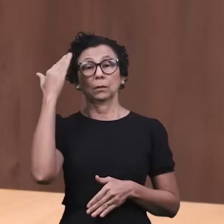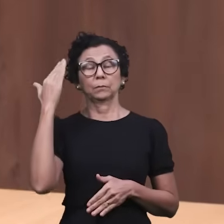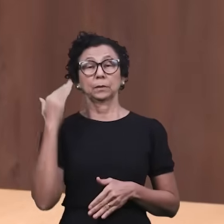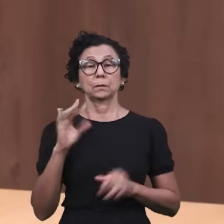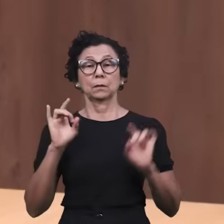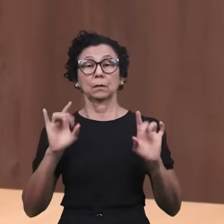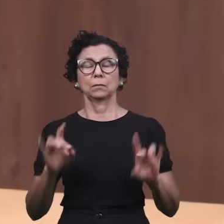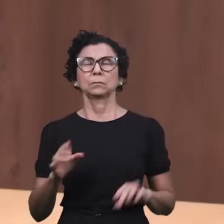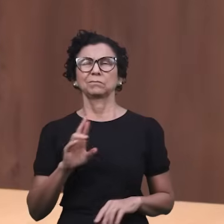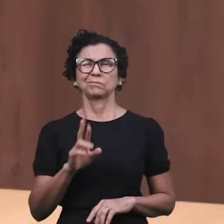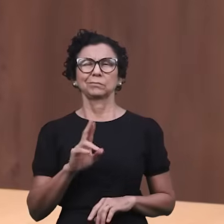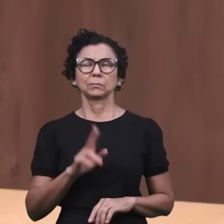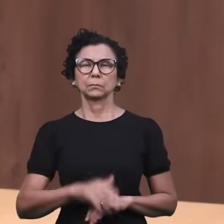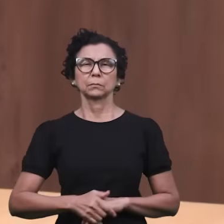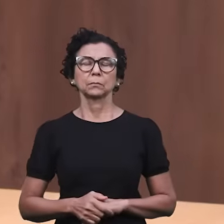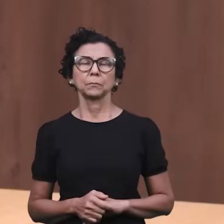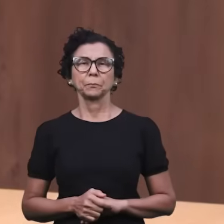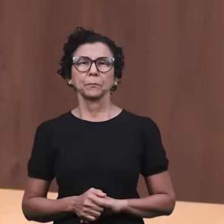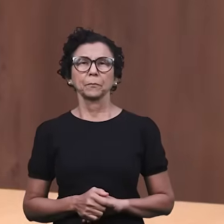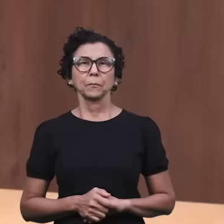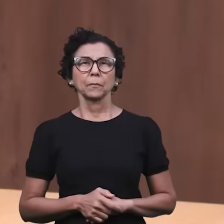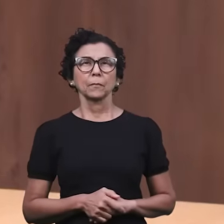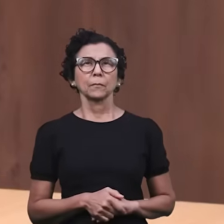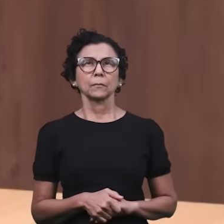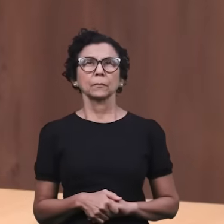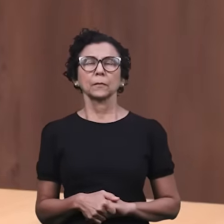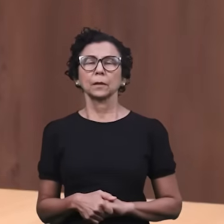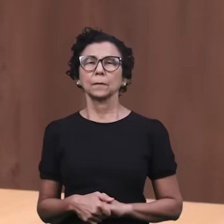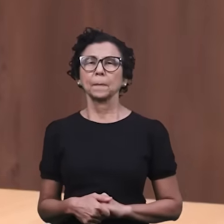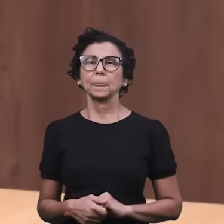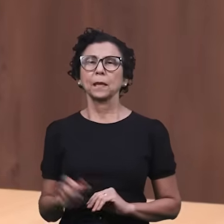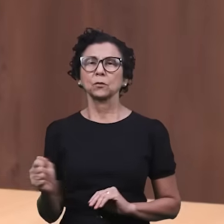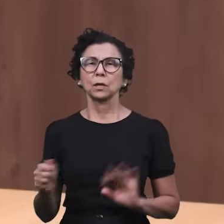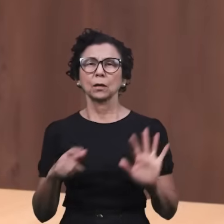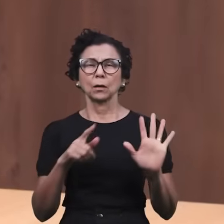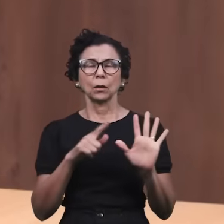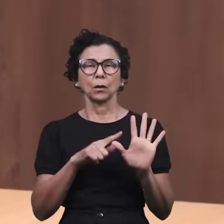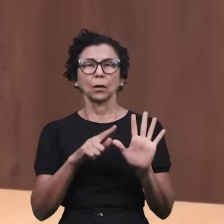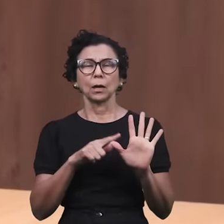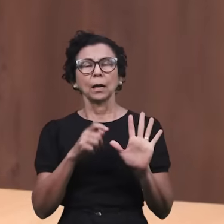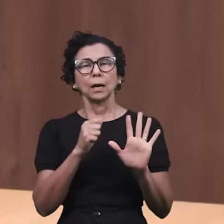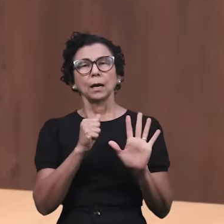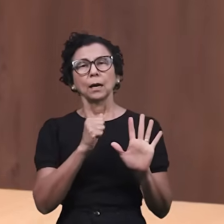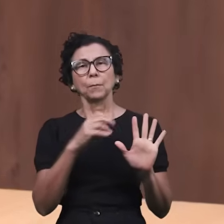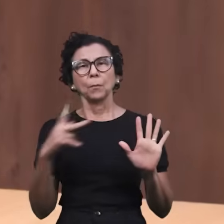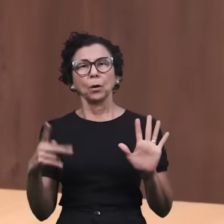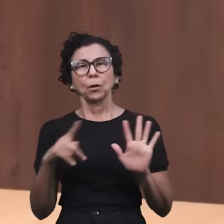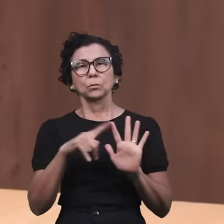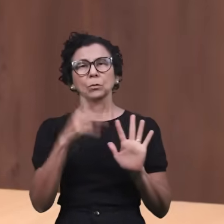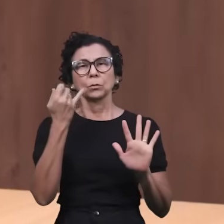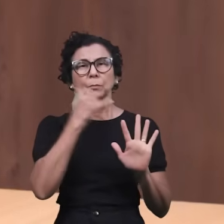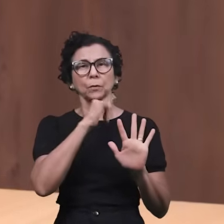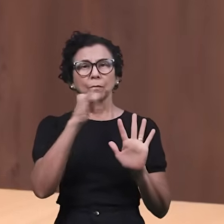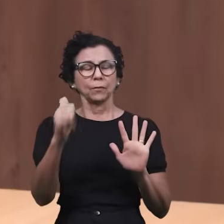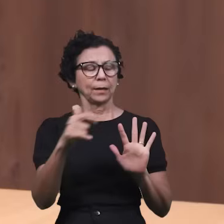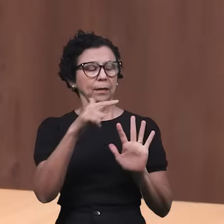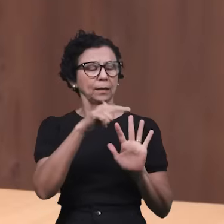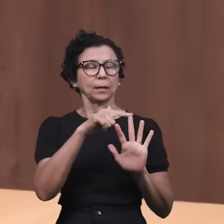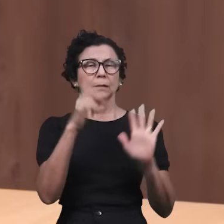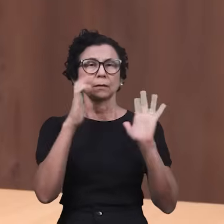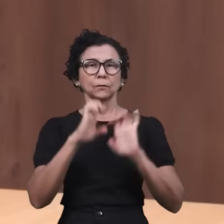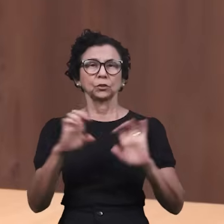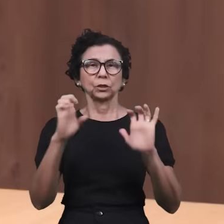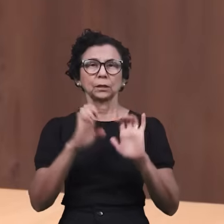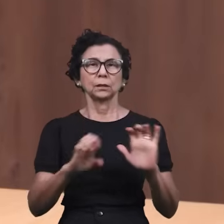corpo. E hoje nós já falamos sobre o apóstolo, falamos sobre o profeta, sobre o evangelista e o pastor. Aqueles